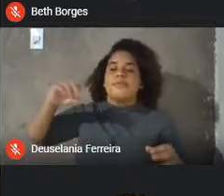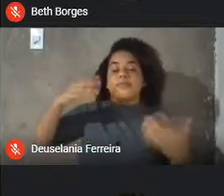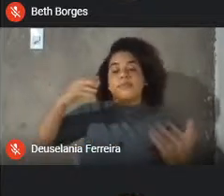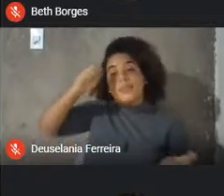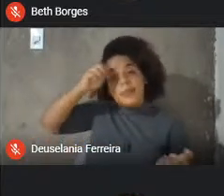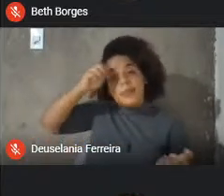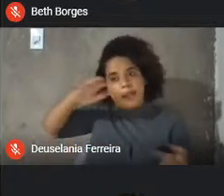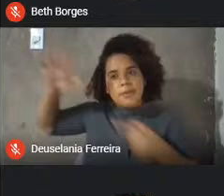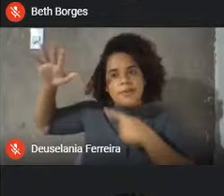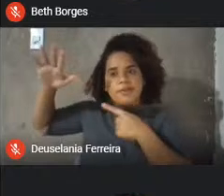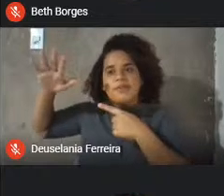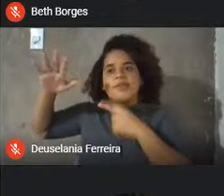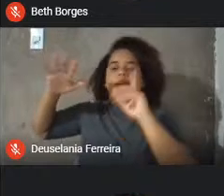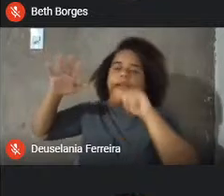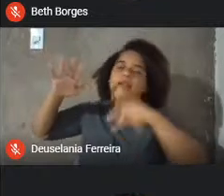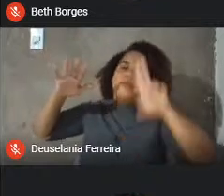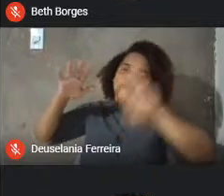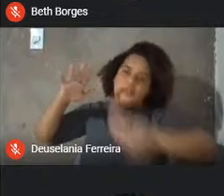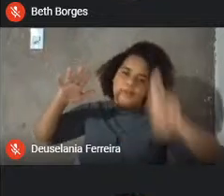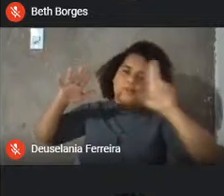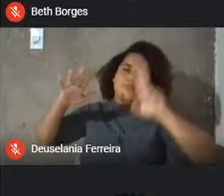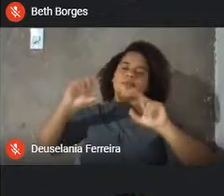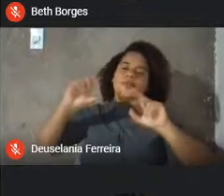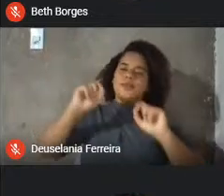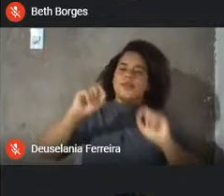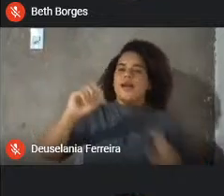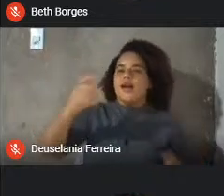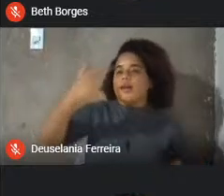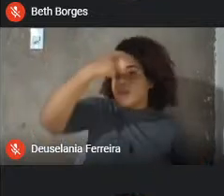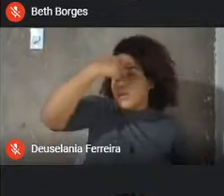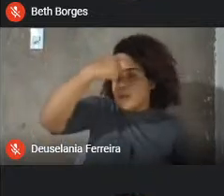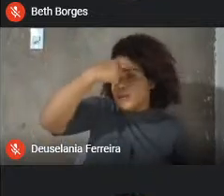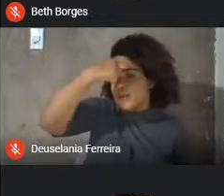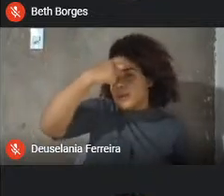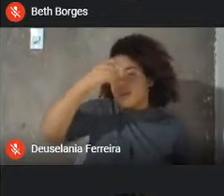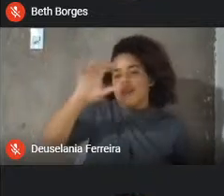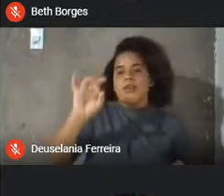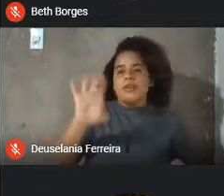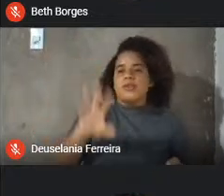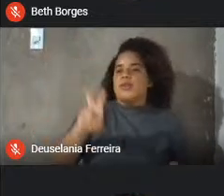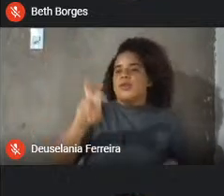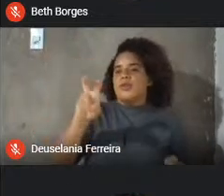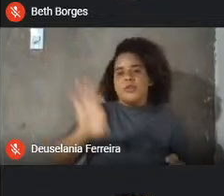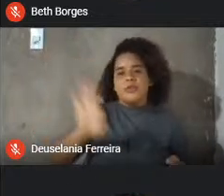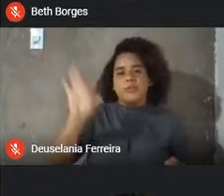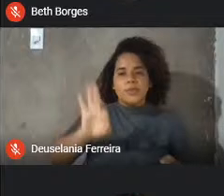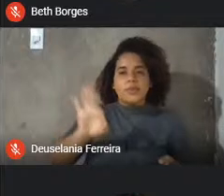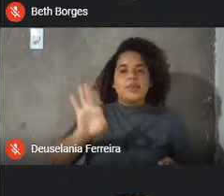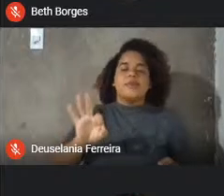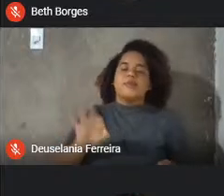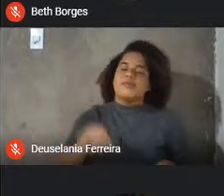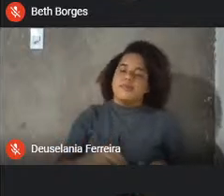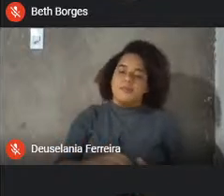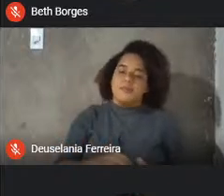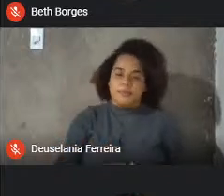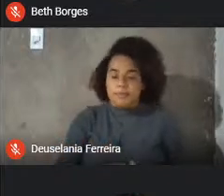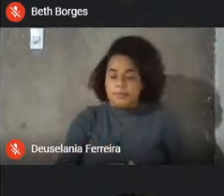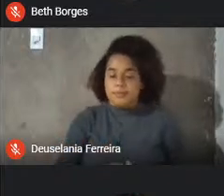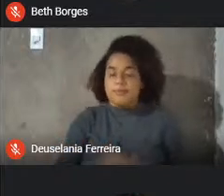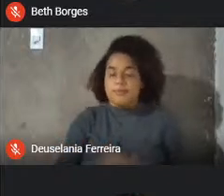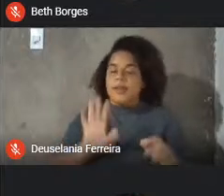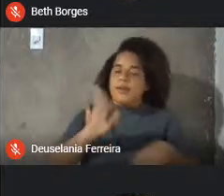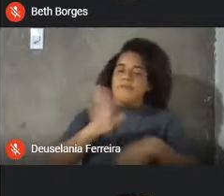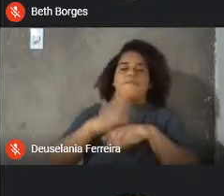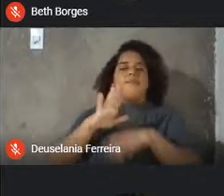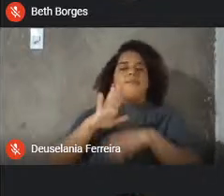utilizando aí grande parte da sua consciência, não fica só naqueles 5% que nós falamos anteriormente. Ela já vai para